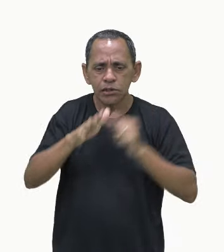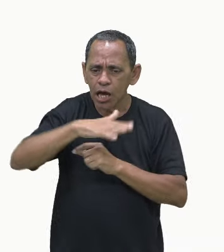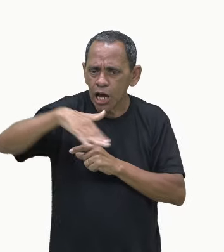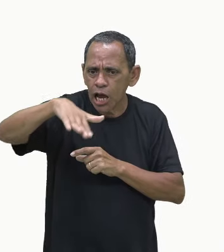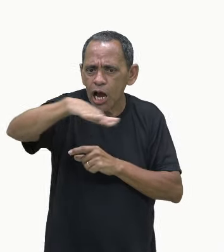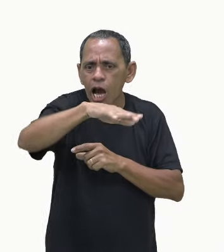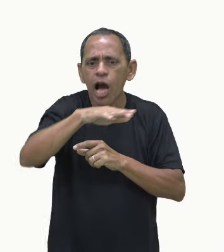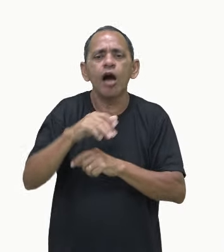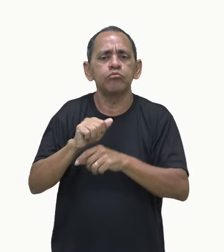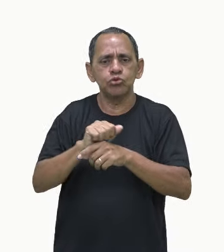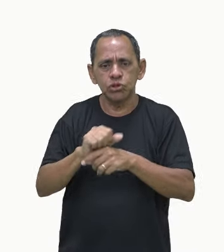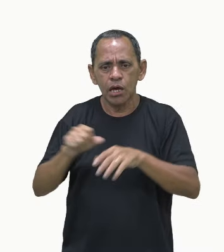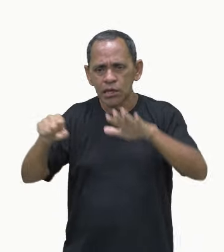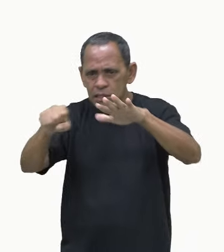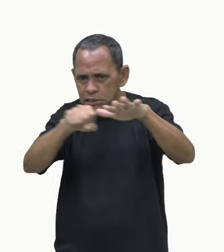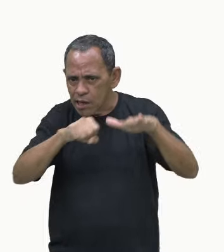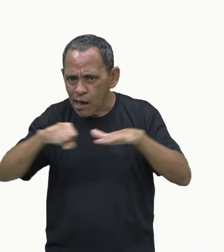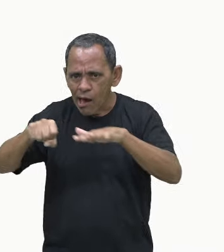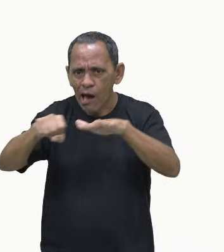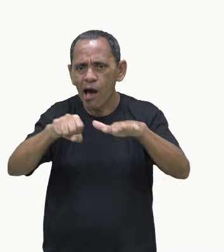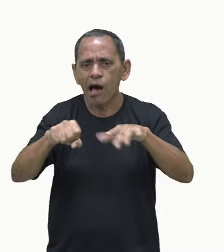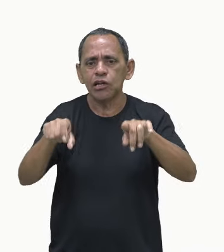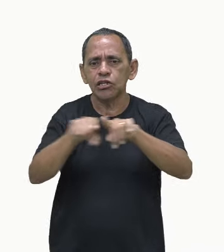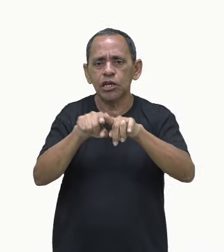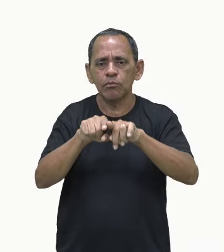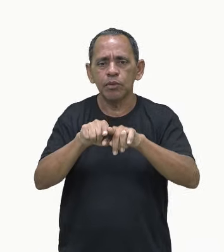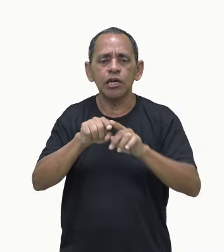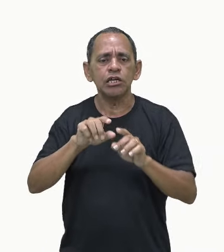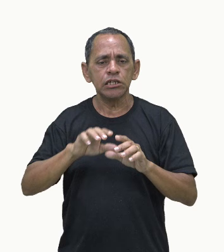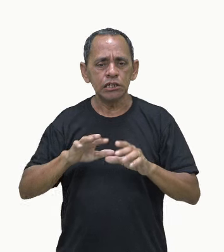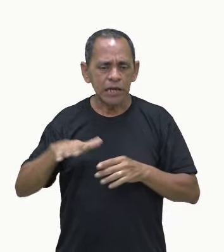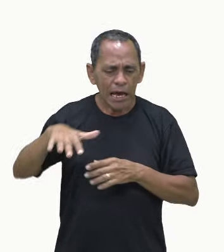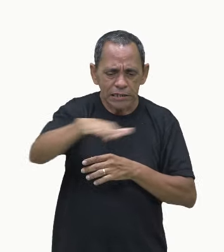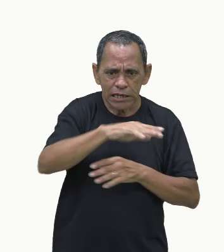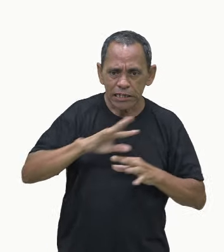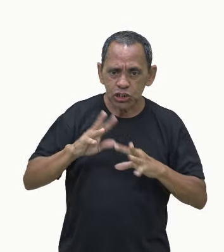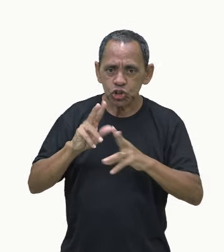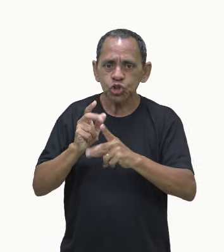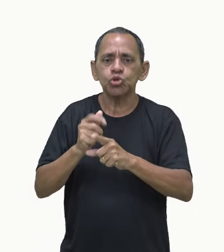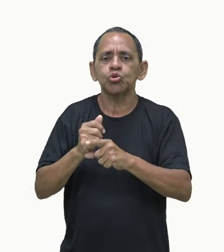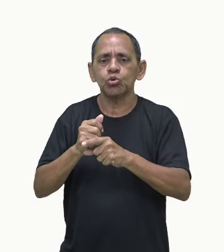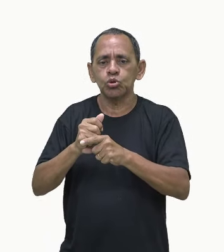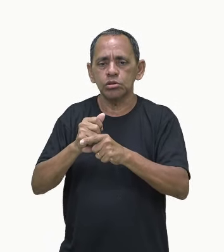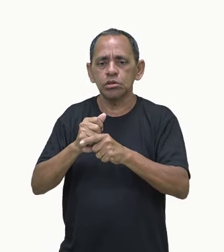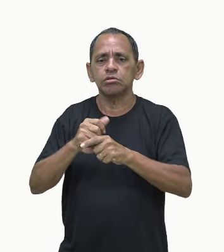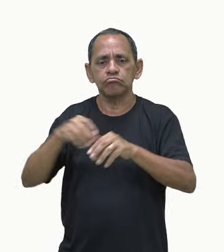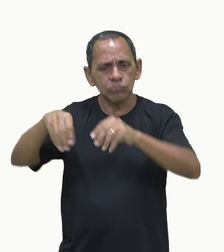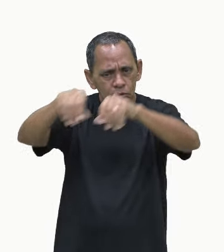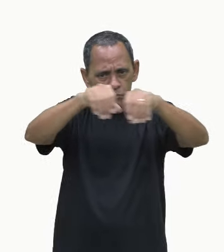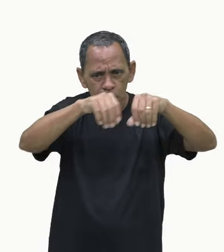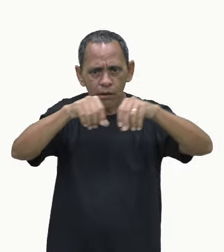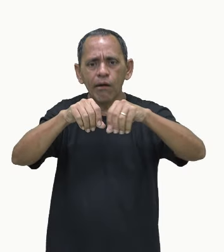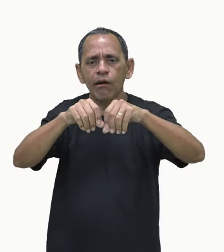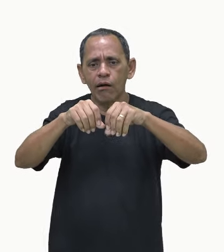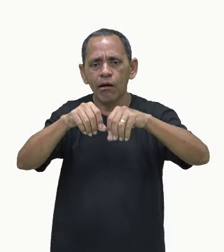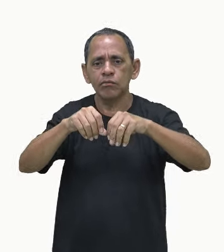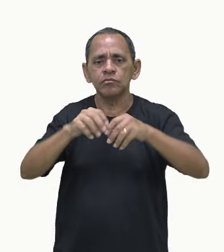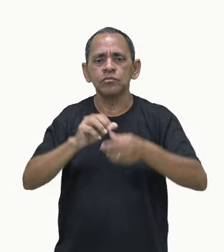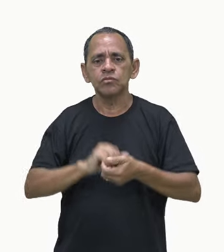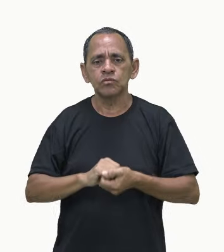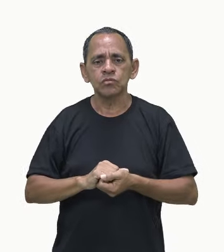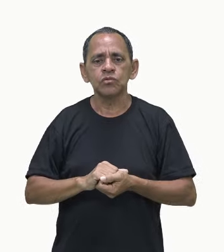de cerrados, todos os biomas terrestres que são presentes ali ou recobertos